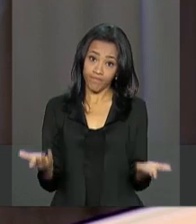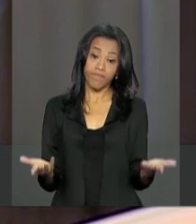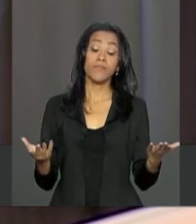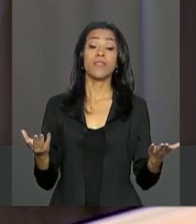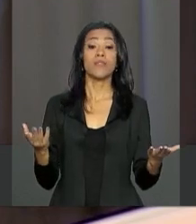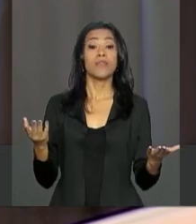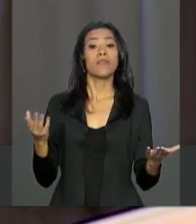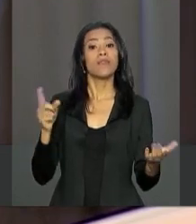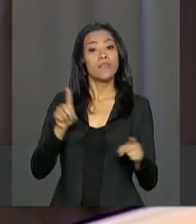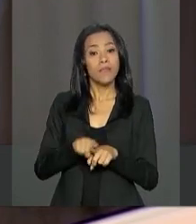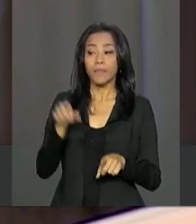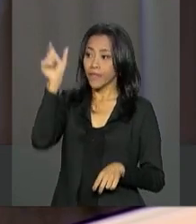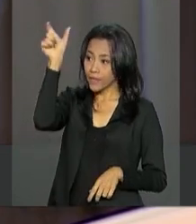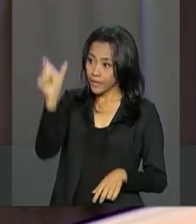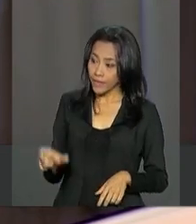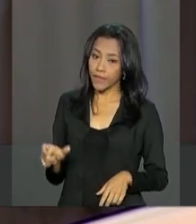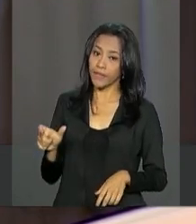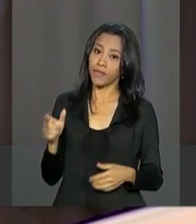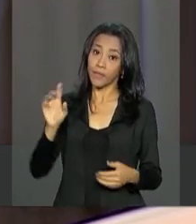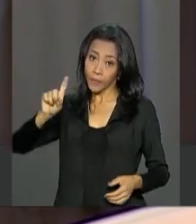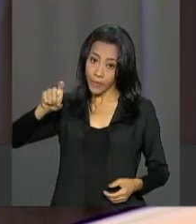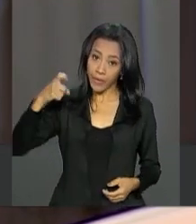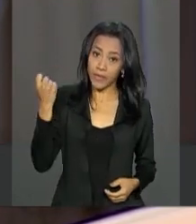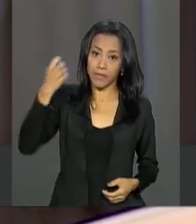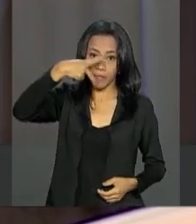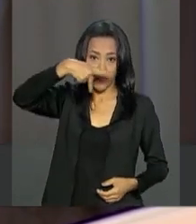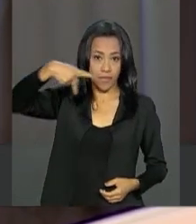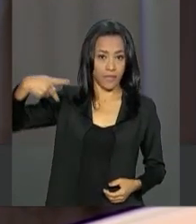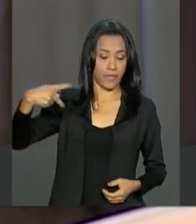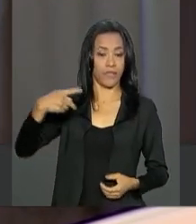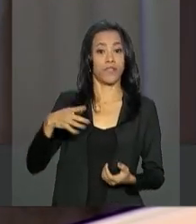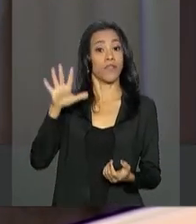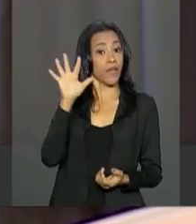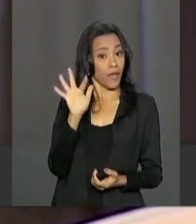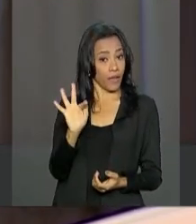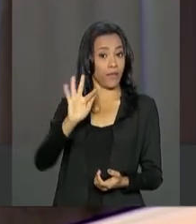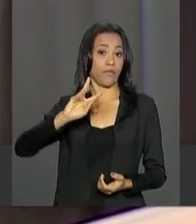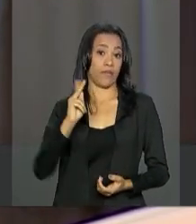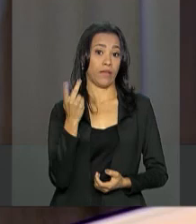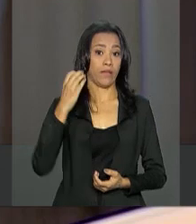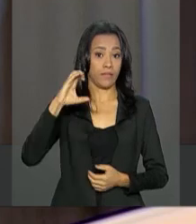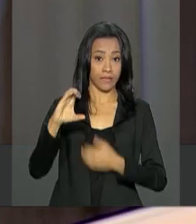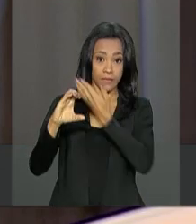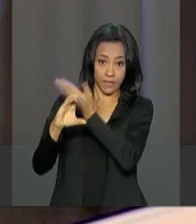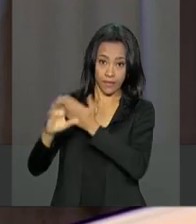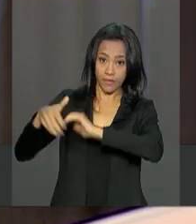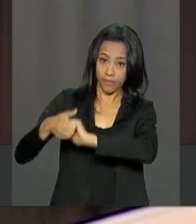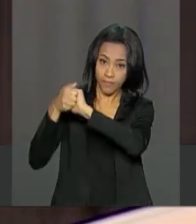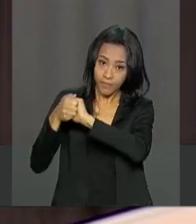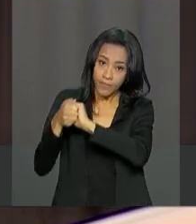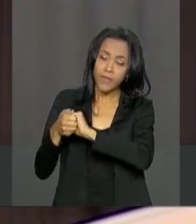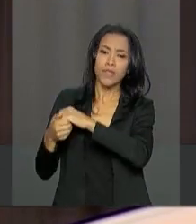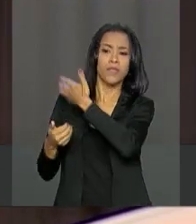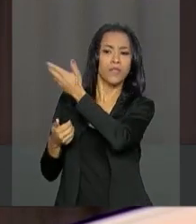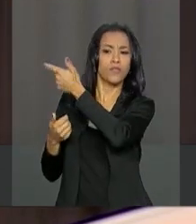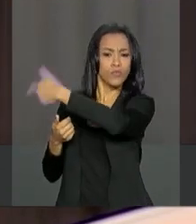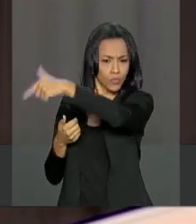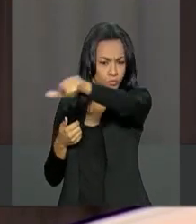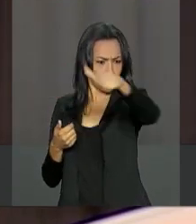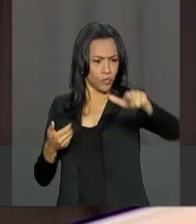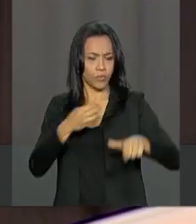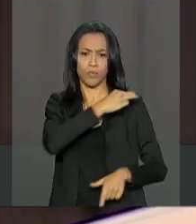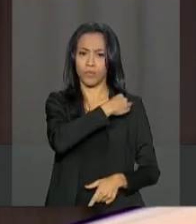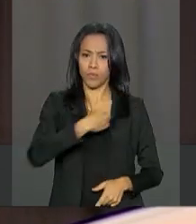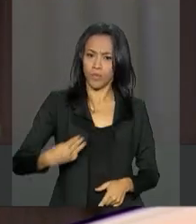saudando o ex-presidente, o presidente Fernando Henrique Cardoso, eu quero saudar os ministros e todas as demais autoridades